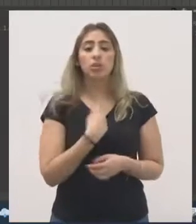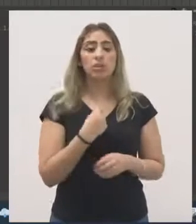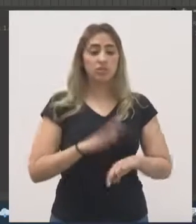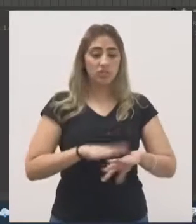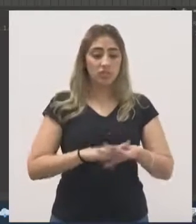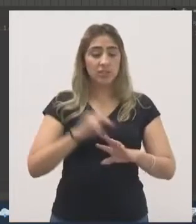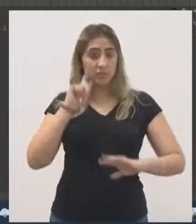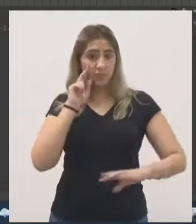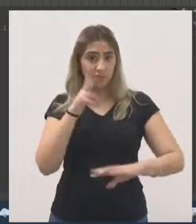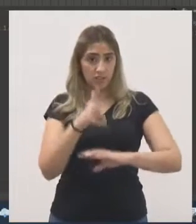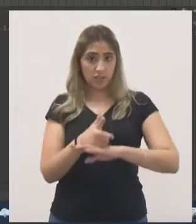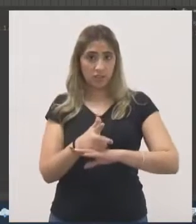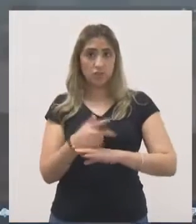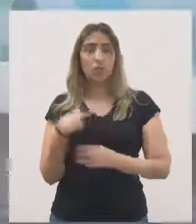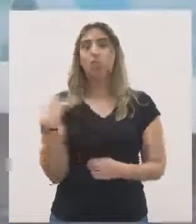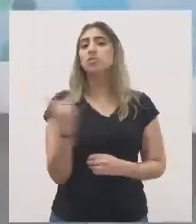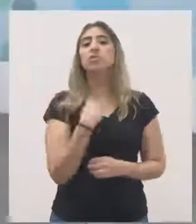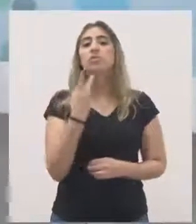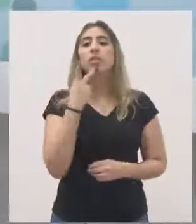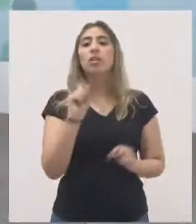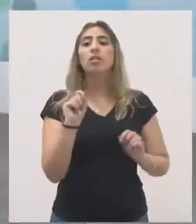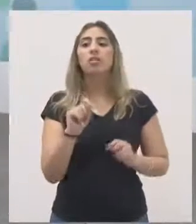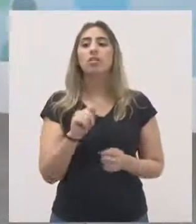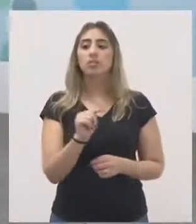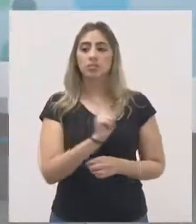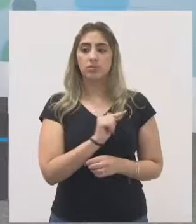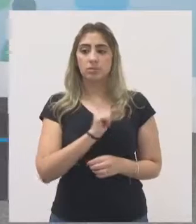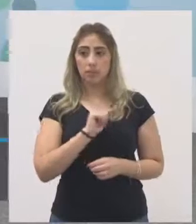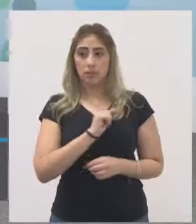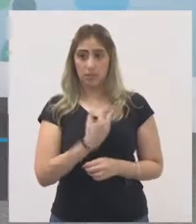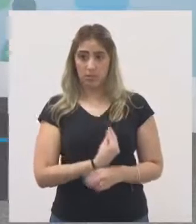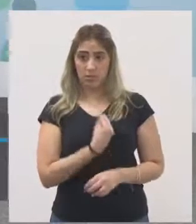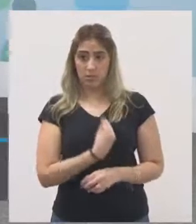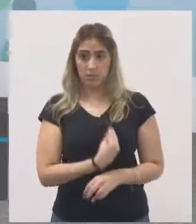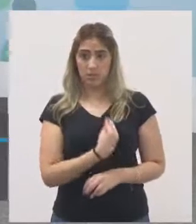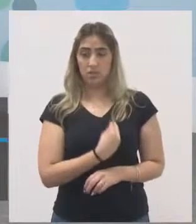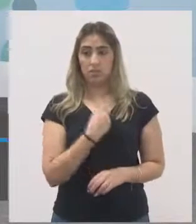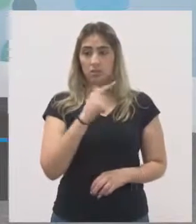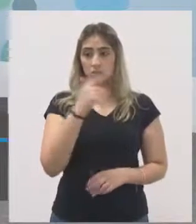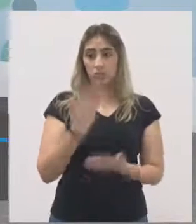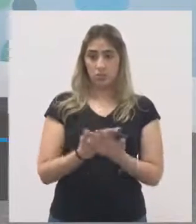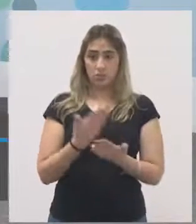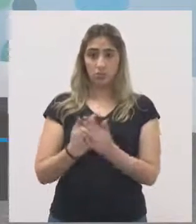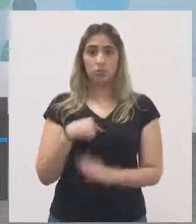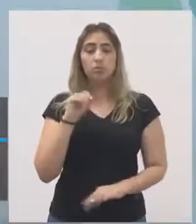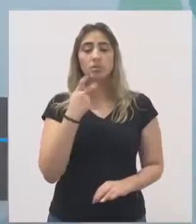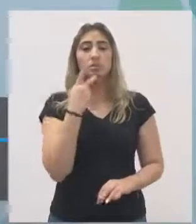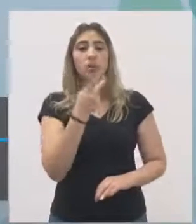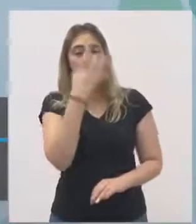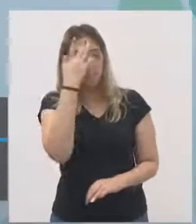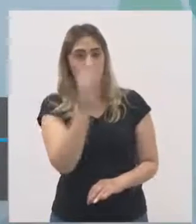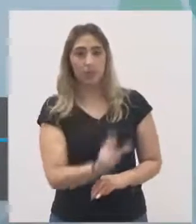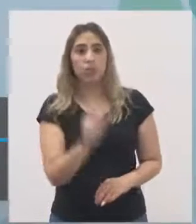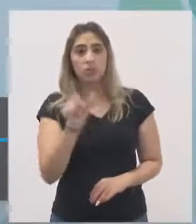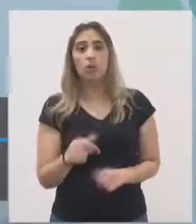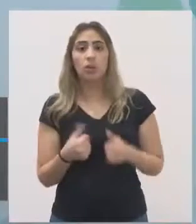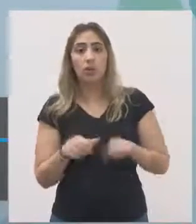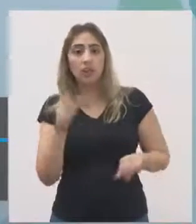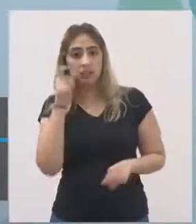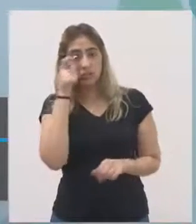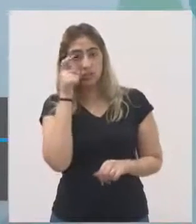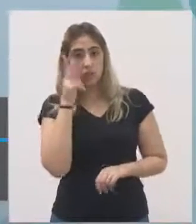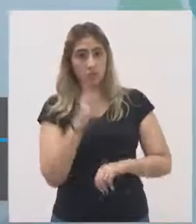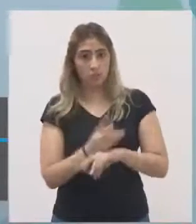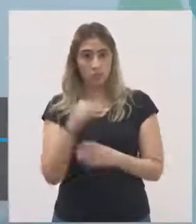fazer vídeos, a gente diz assim que existem estudos que dizem que a pessoa, quando está assistindo